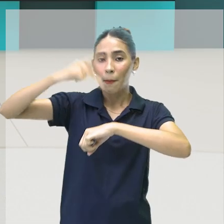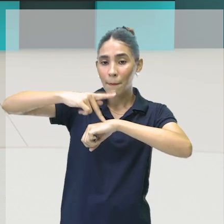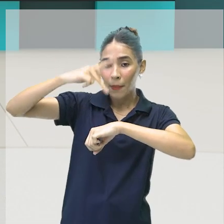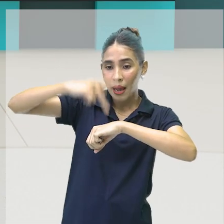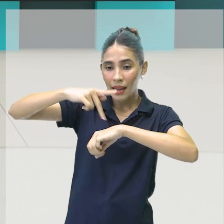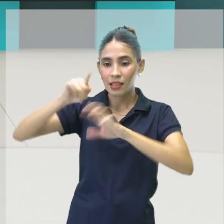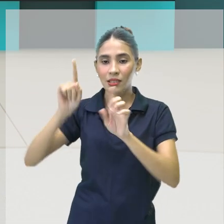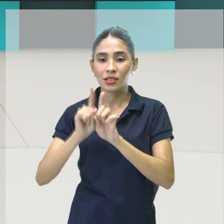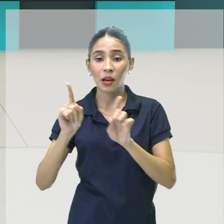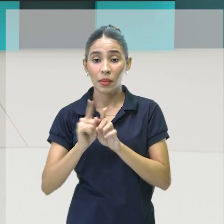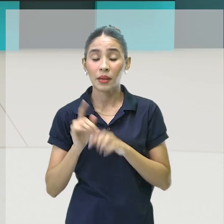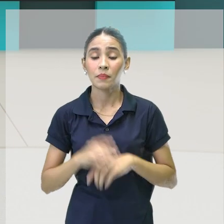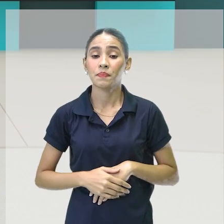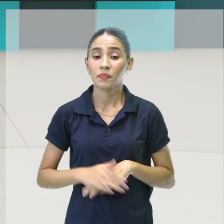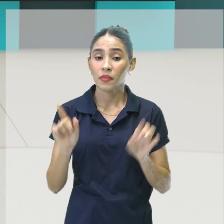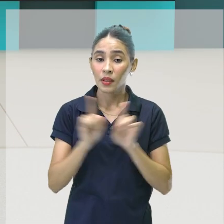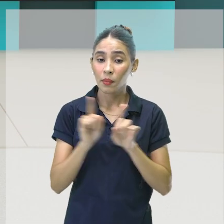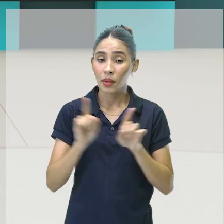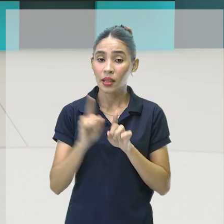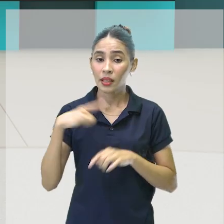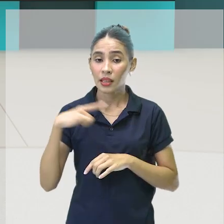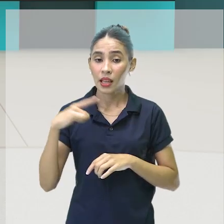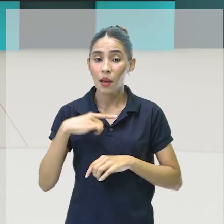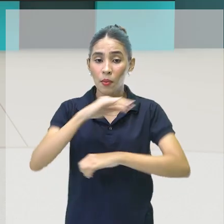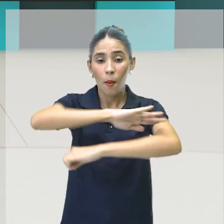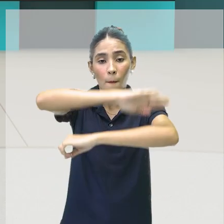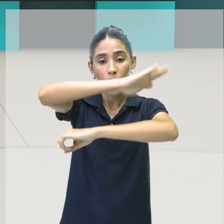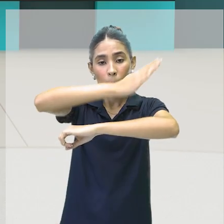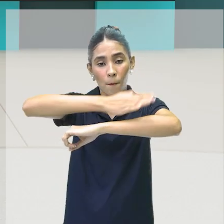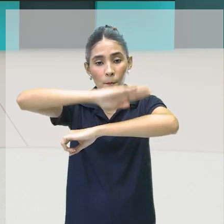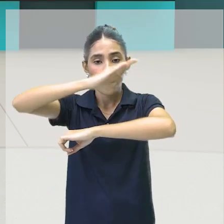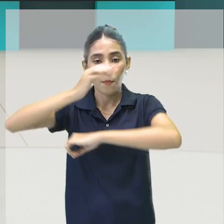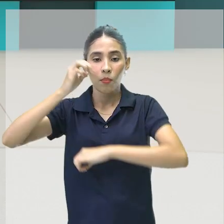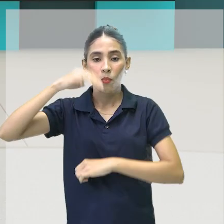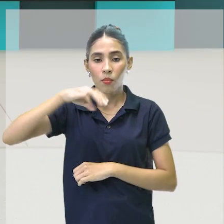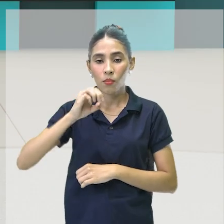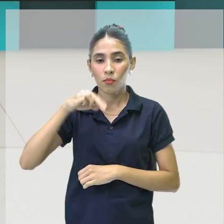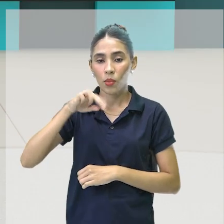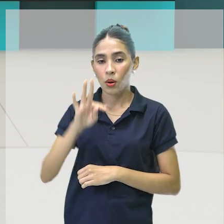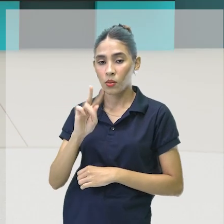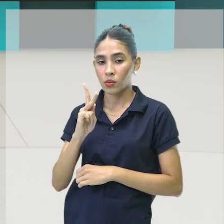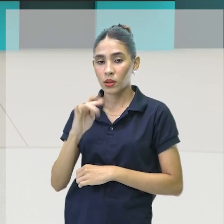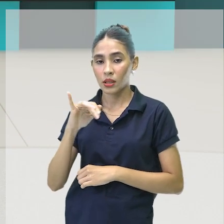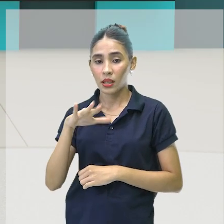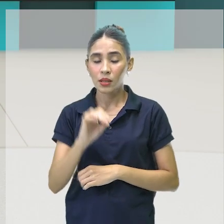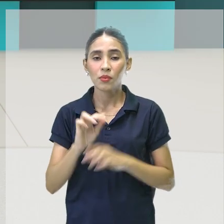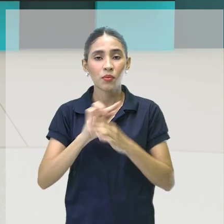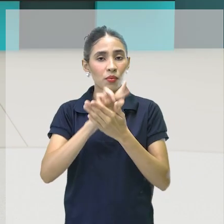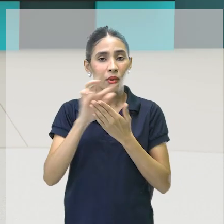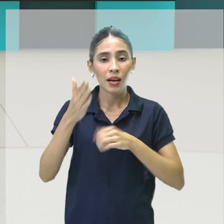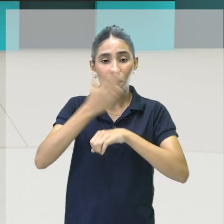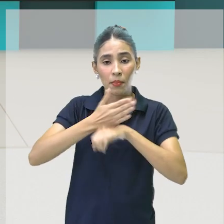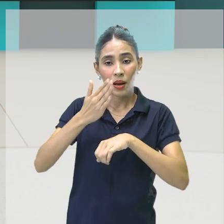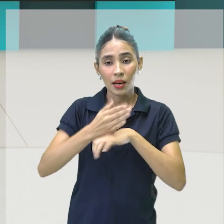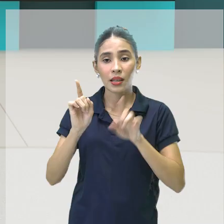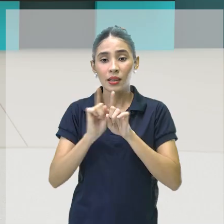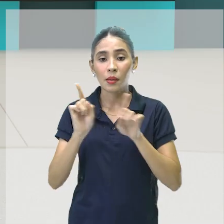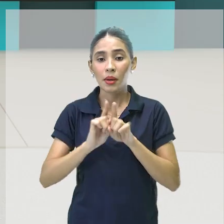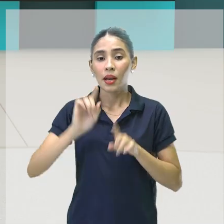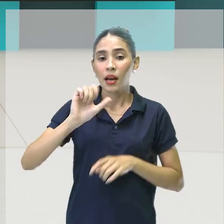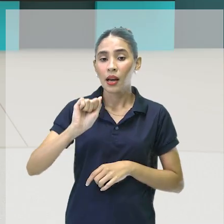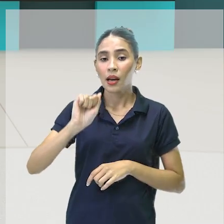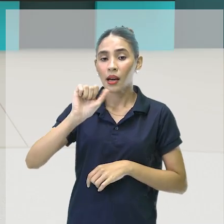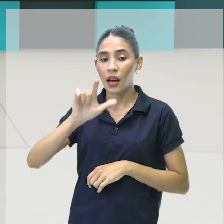mesmo? Nós temos o montanhismo, com várias atividades. O alpinismo, que diferente